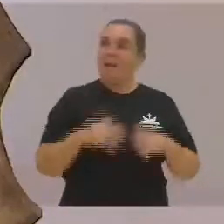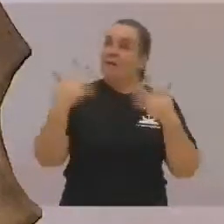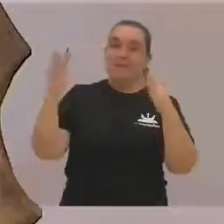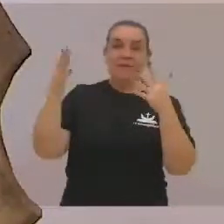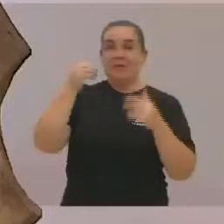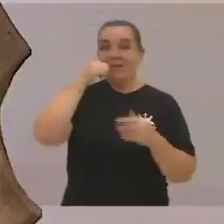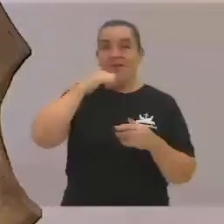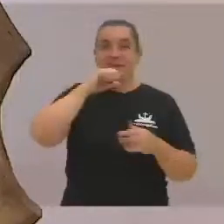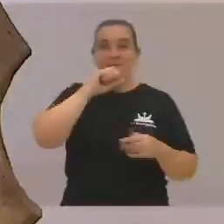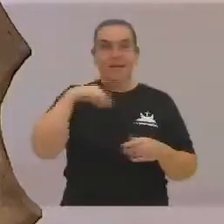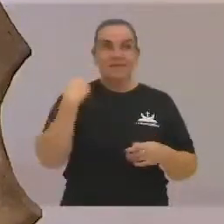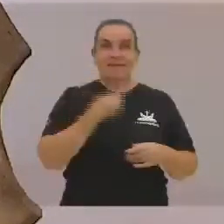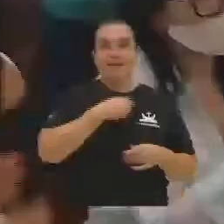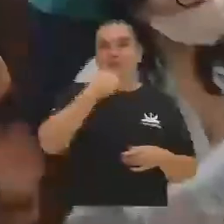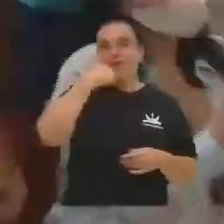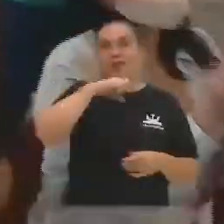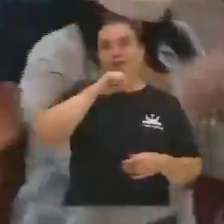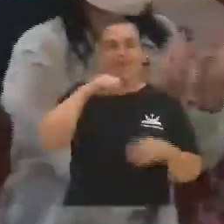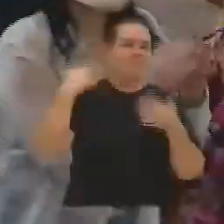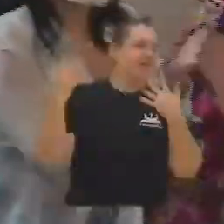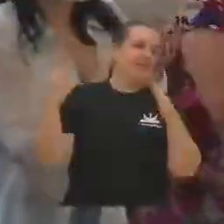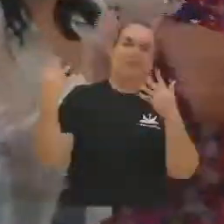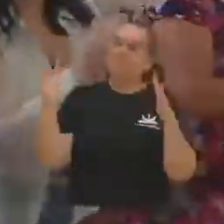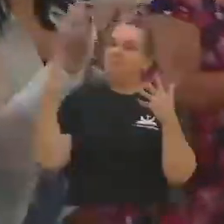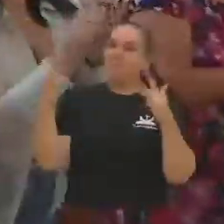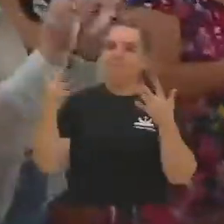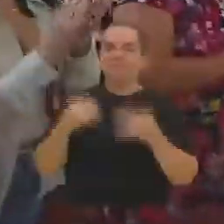Mãe de Deus e Nossa Mãe! Viva!